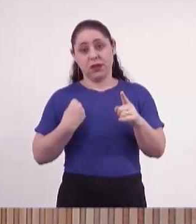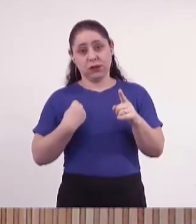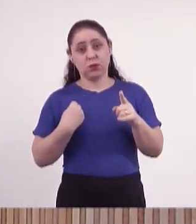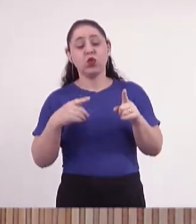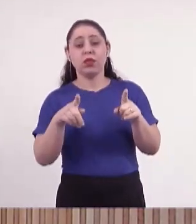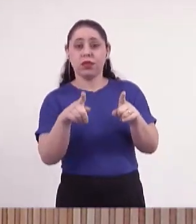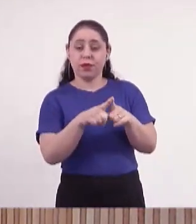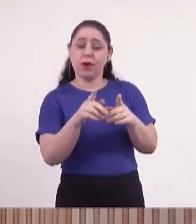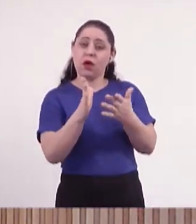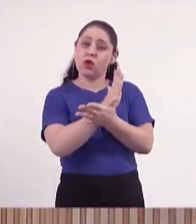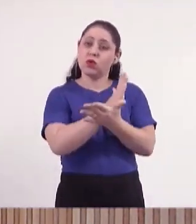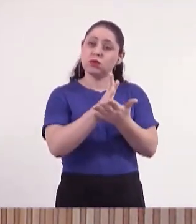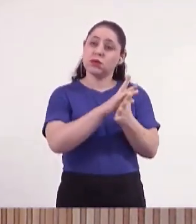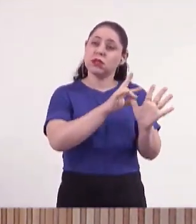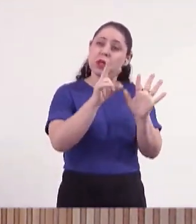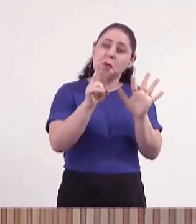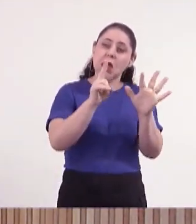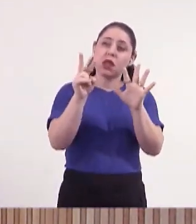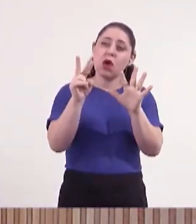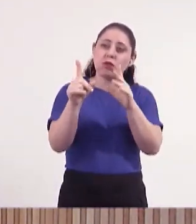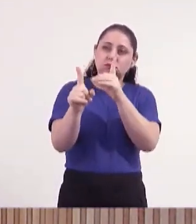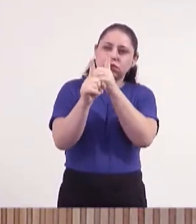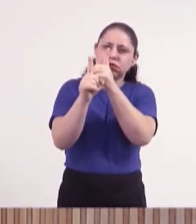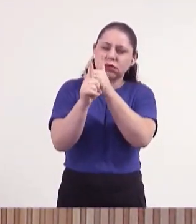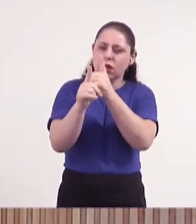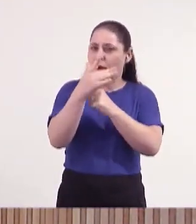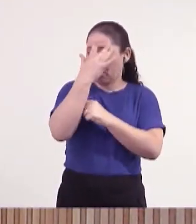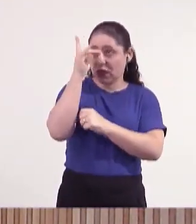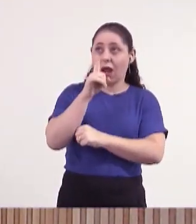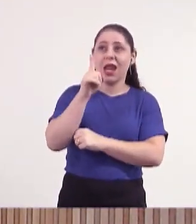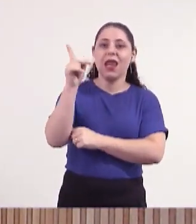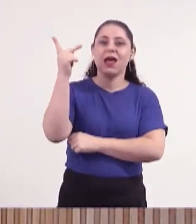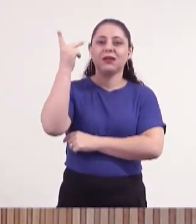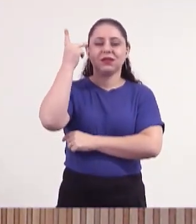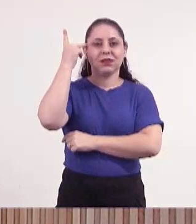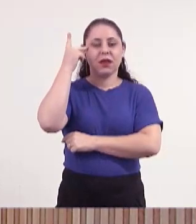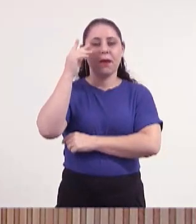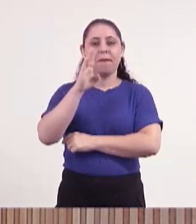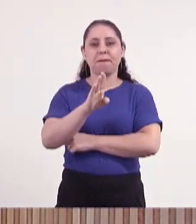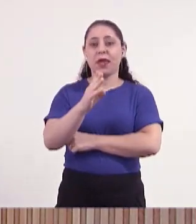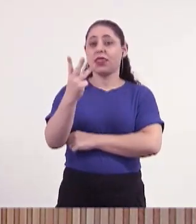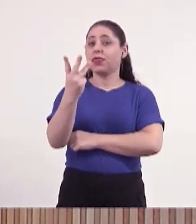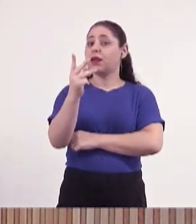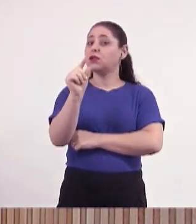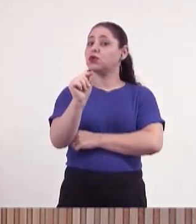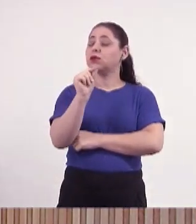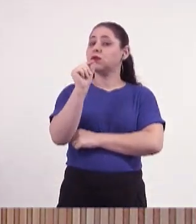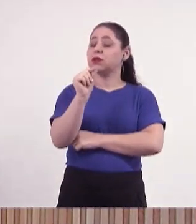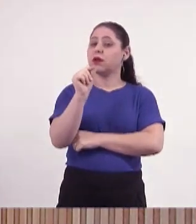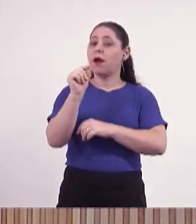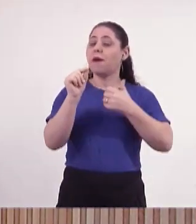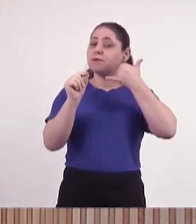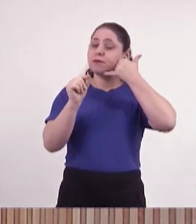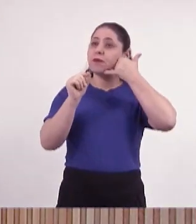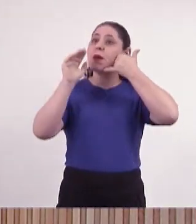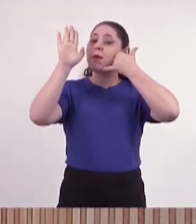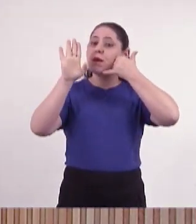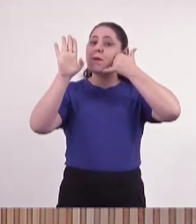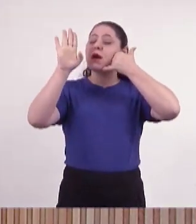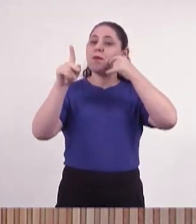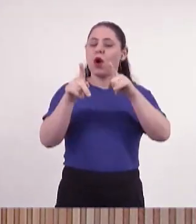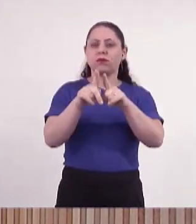participou há algumas semanas de um encontro com investidores lá em São Paulo, na B3, que é a Bolsa de Valores